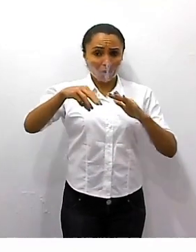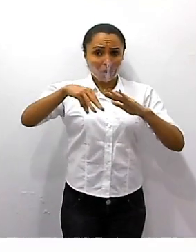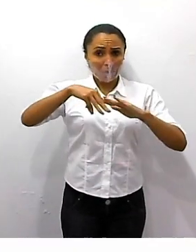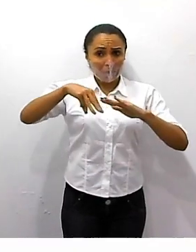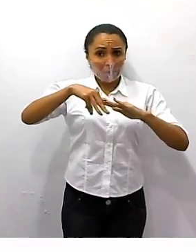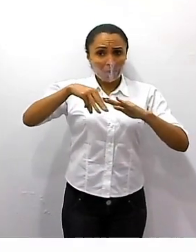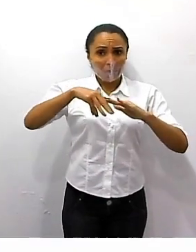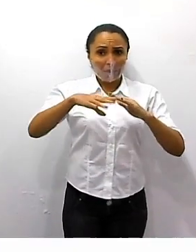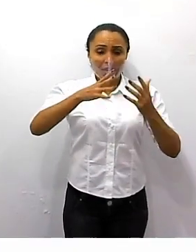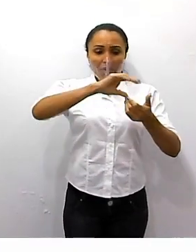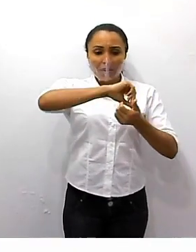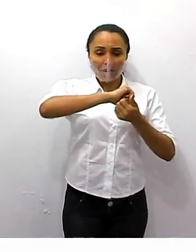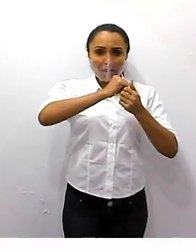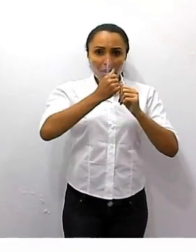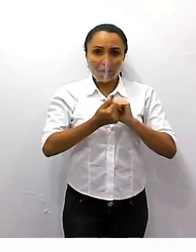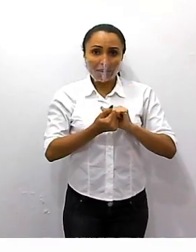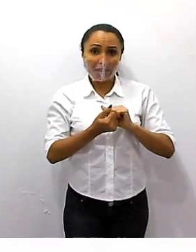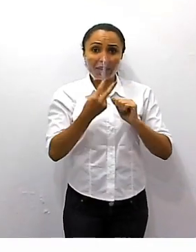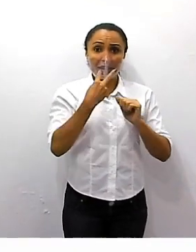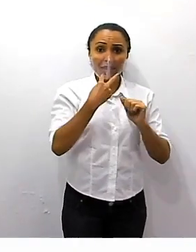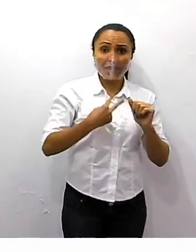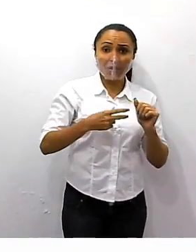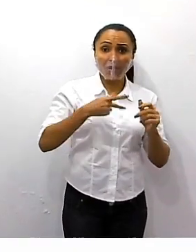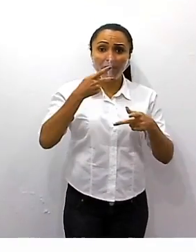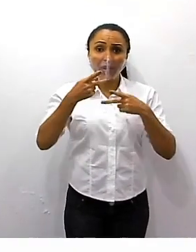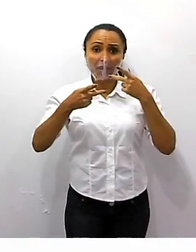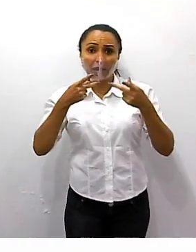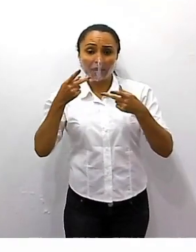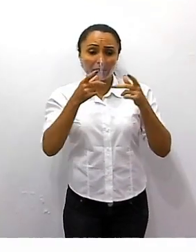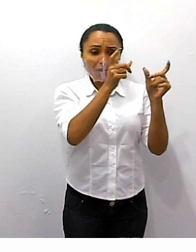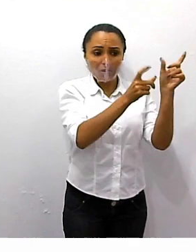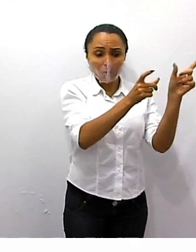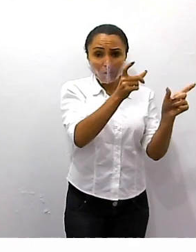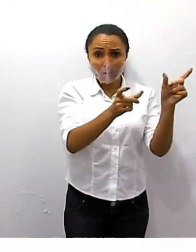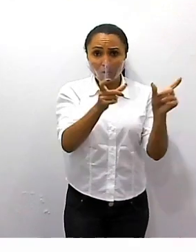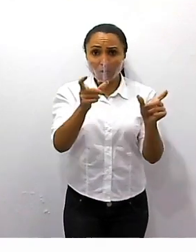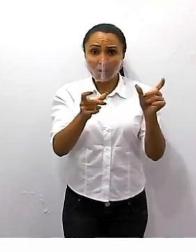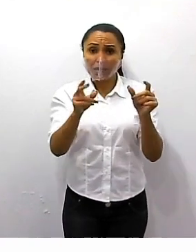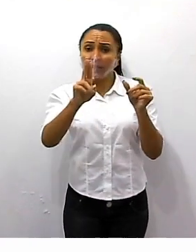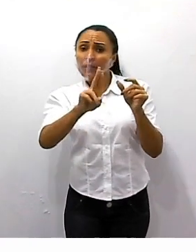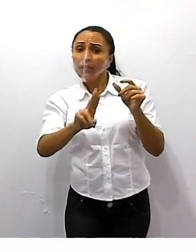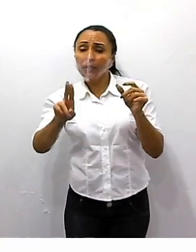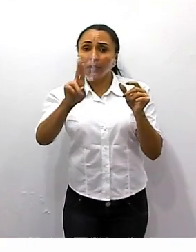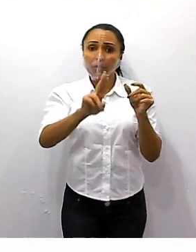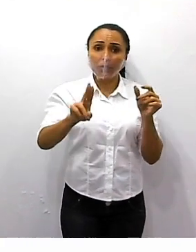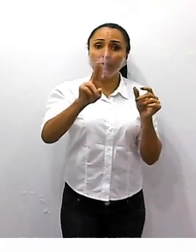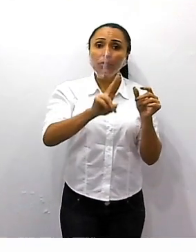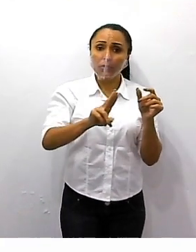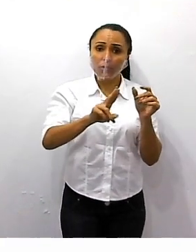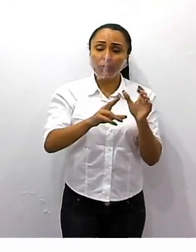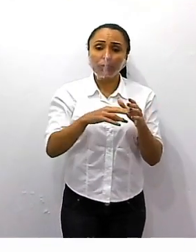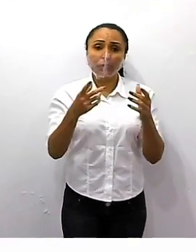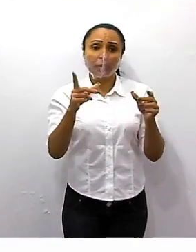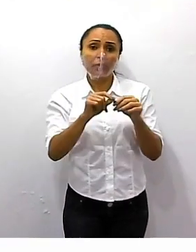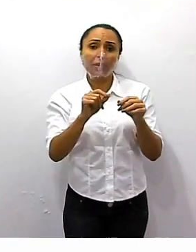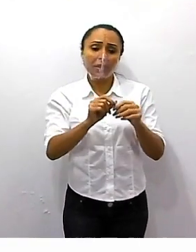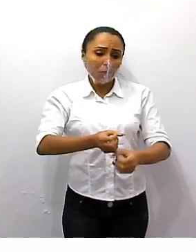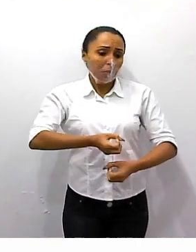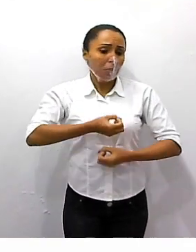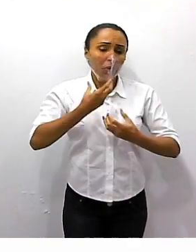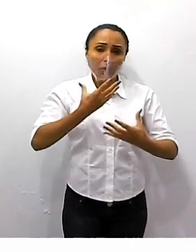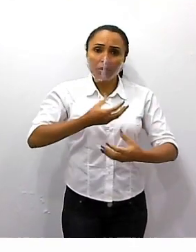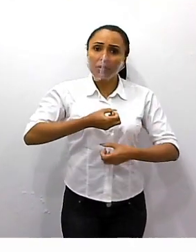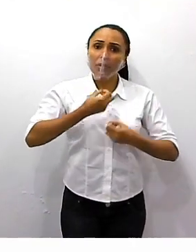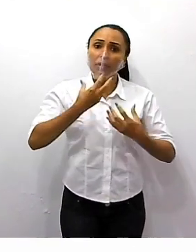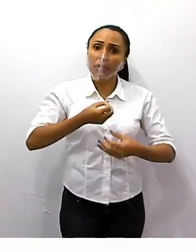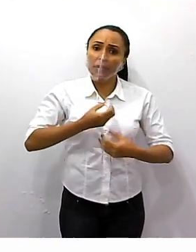vai adaptar a língua falada das pessoas, né, ao uso, fazer poesia,